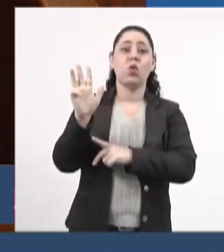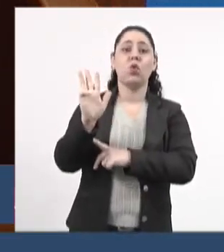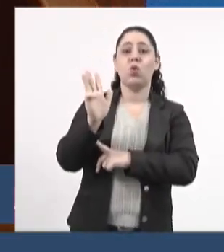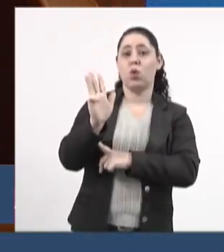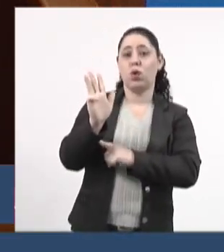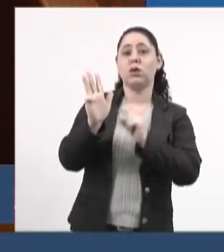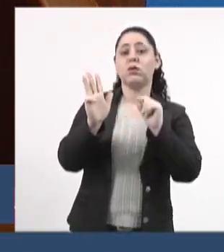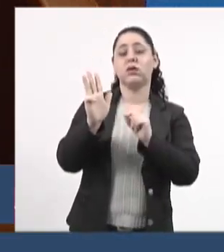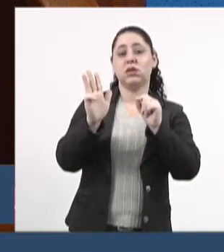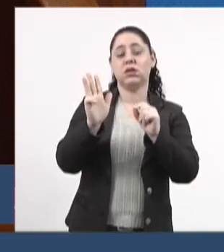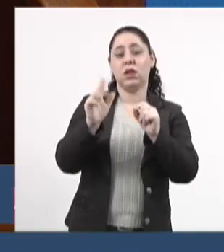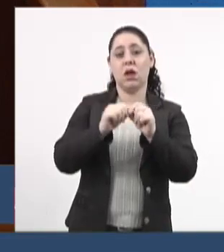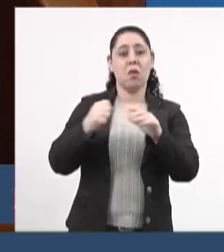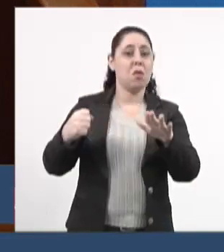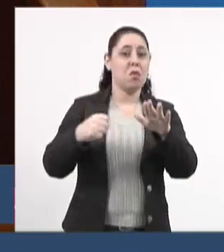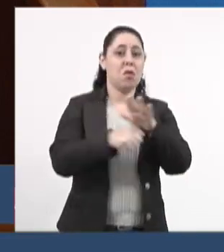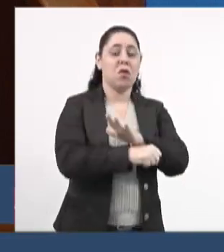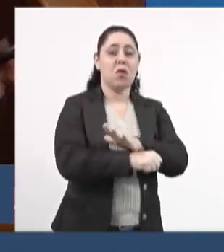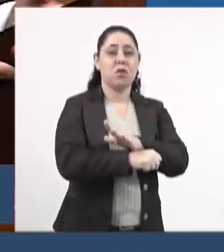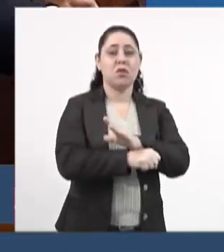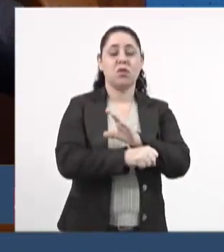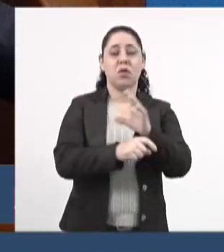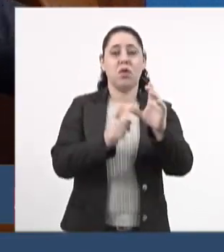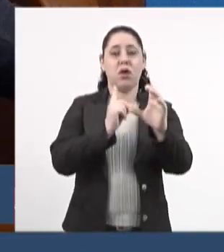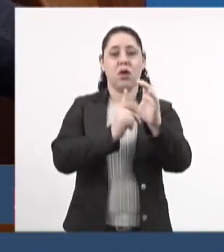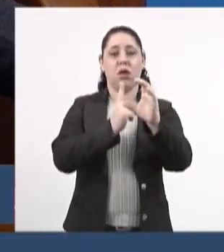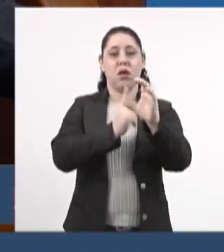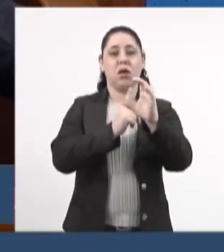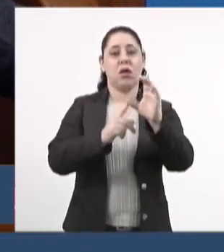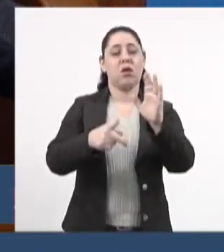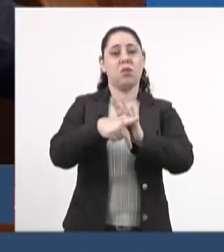Lula ia implantar o comunismo no Brasil.